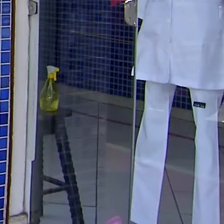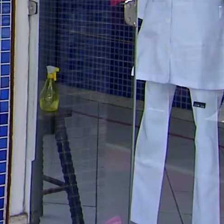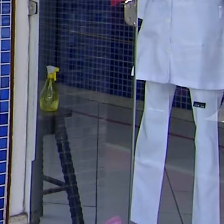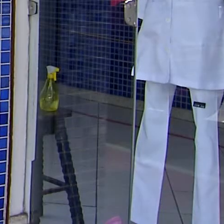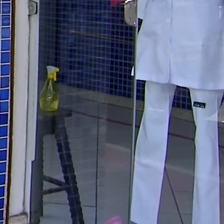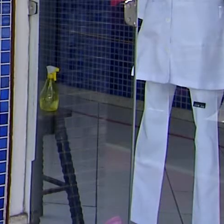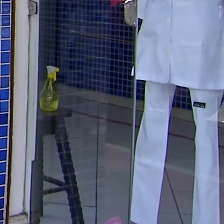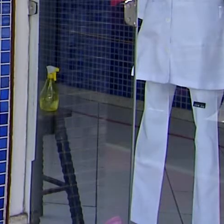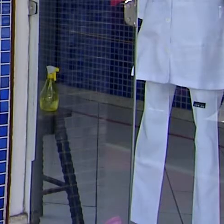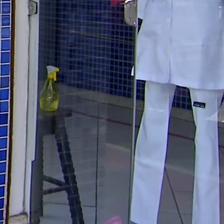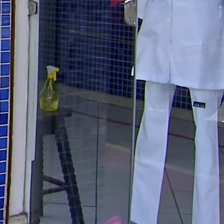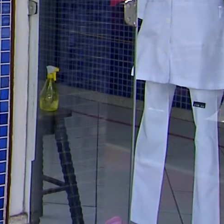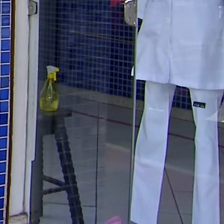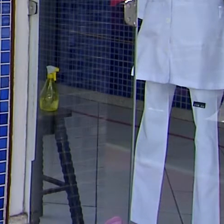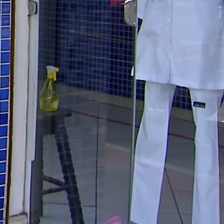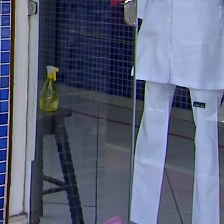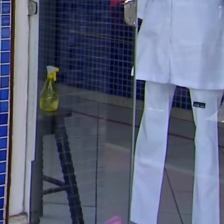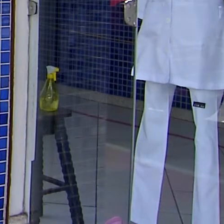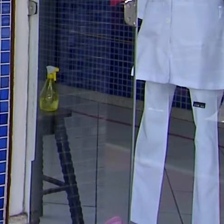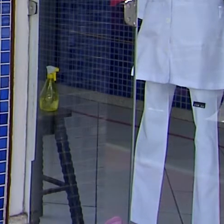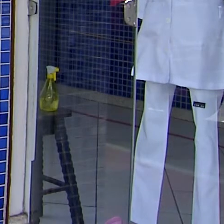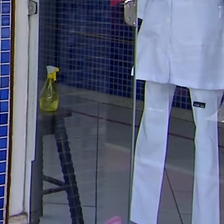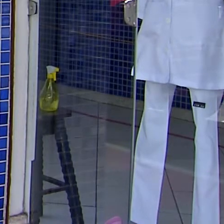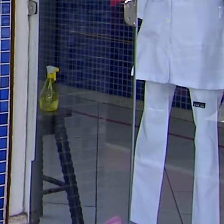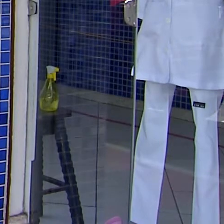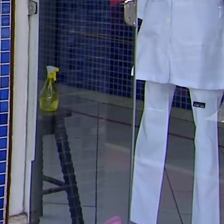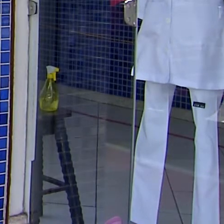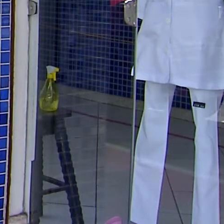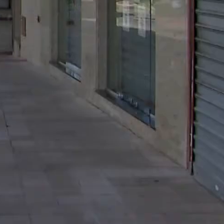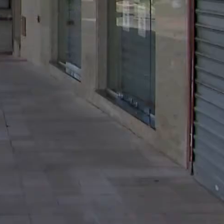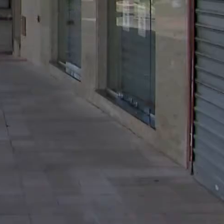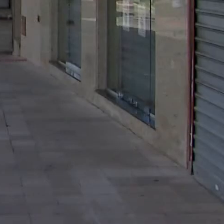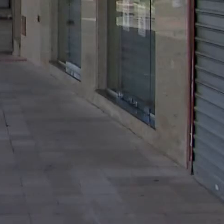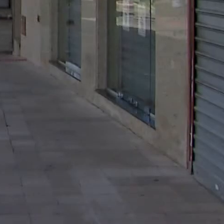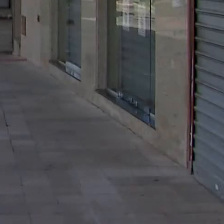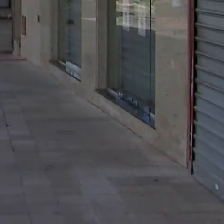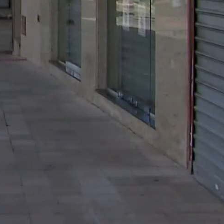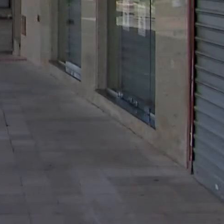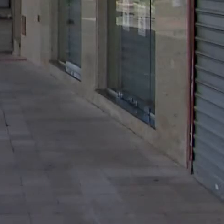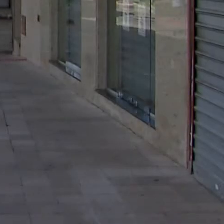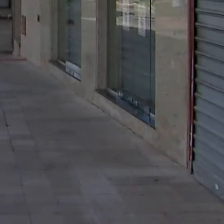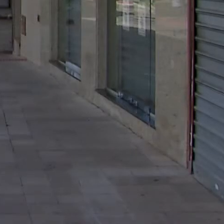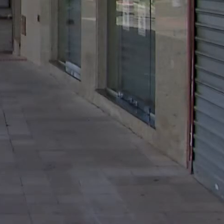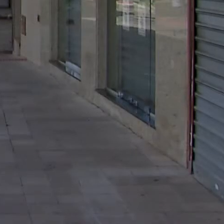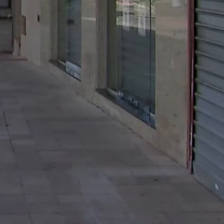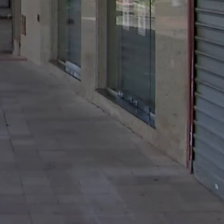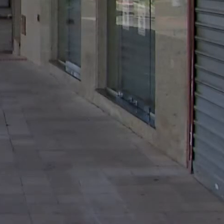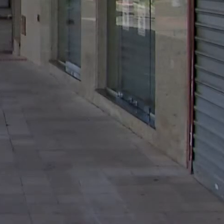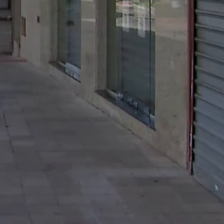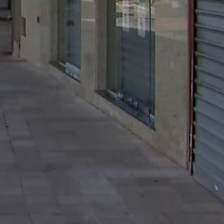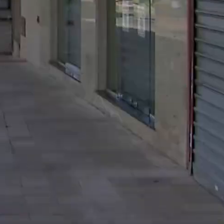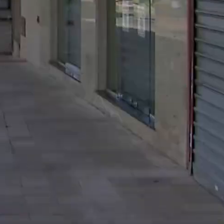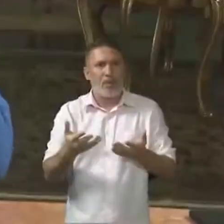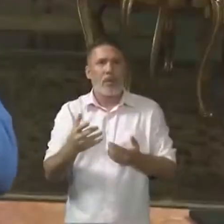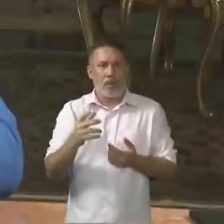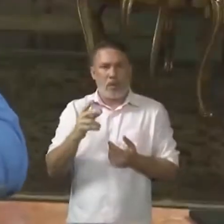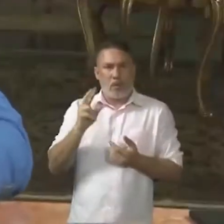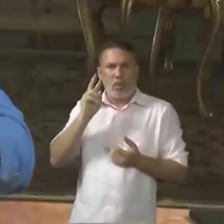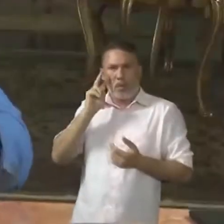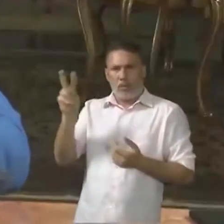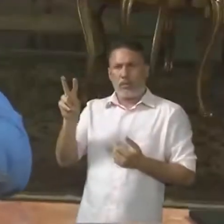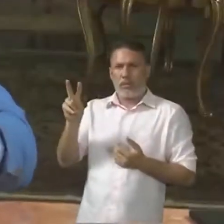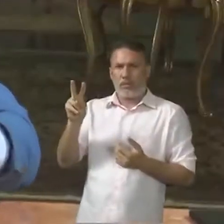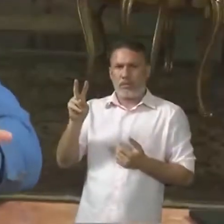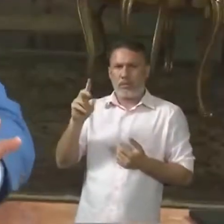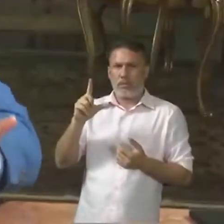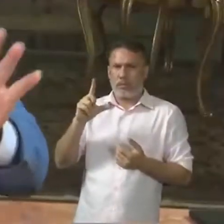aumento no número de cidades fora do risco extremo, de acordo com Casa Grande, se deve aos resultados da quarentena no estado. A pressão